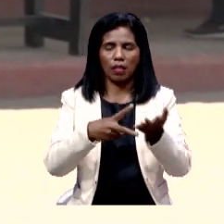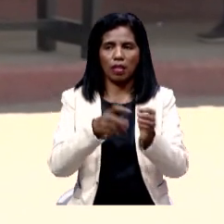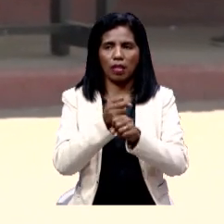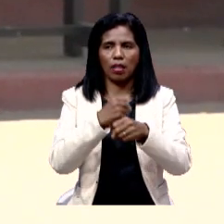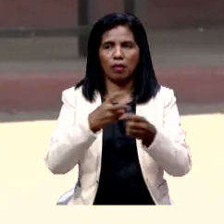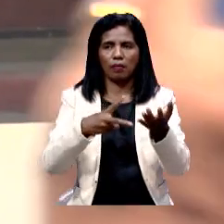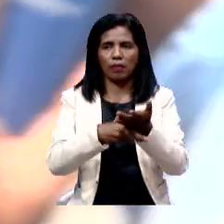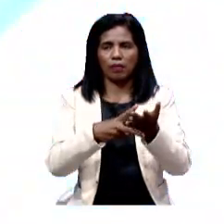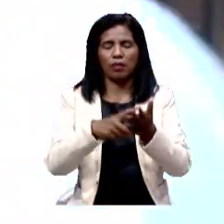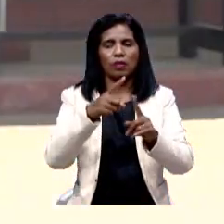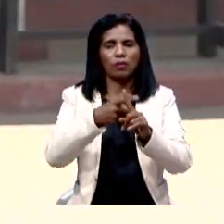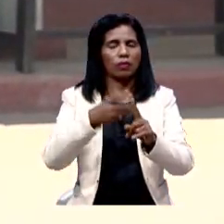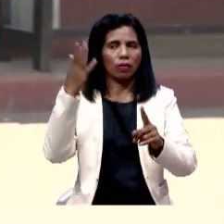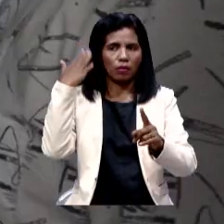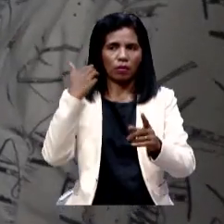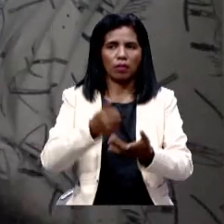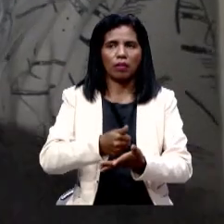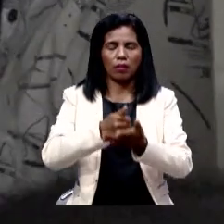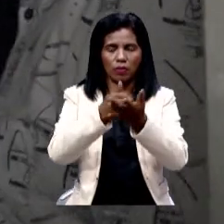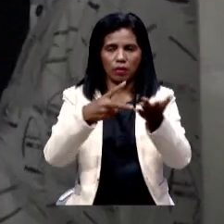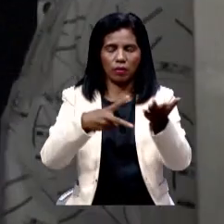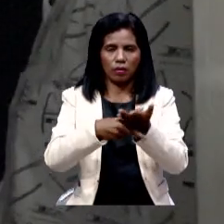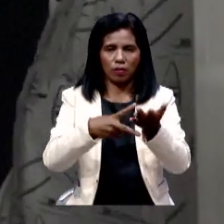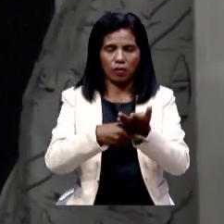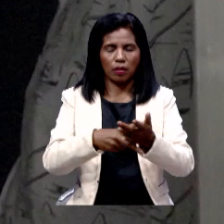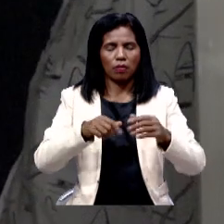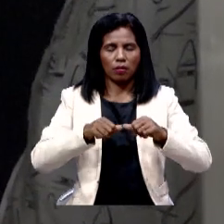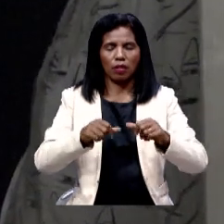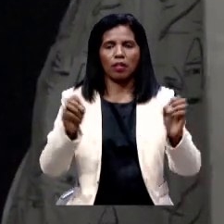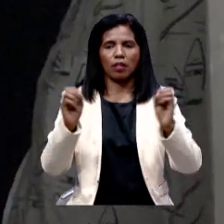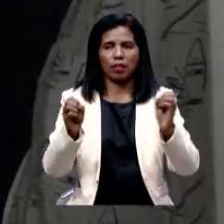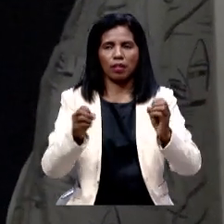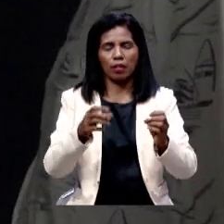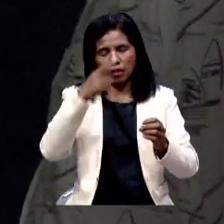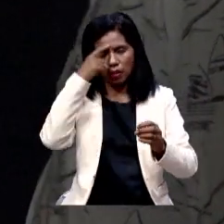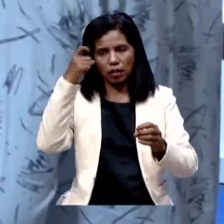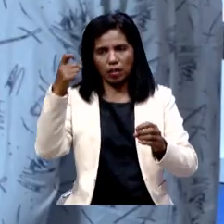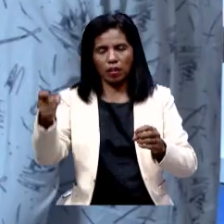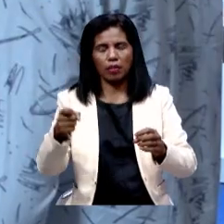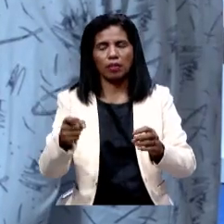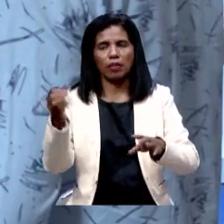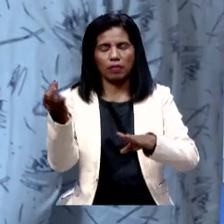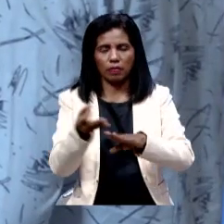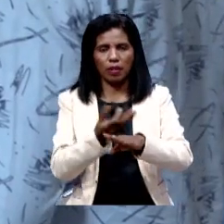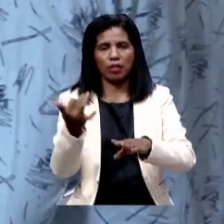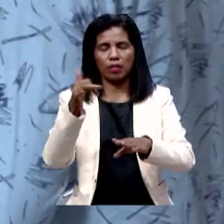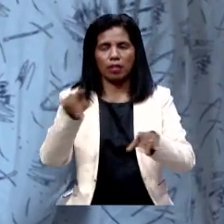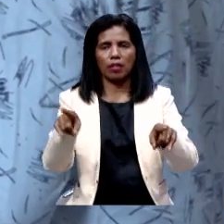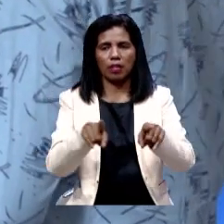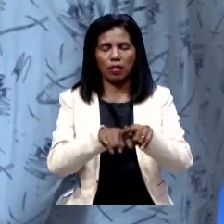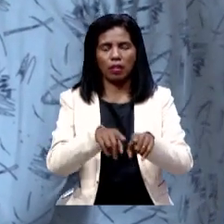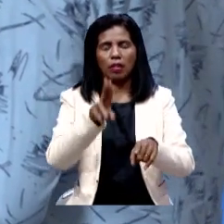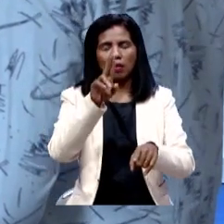fulang kotuk atendimento ba bilet identidade no pasaporte lao ladung diak tambah sistema produsang ba dokumento sira hanesan